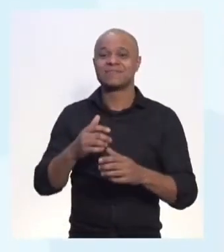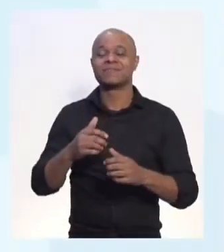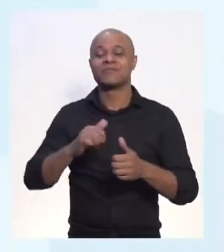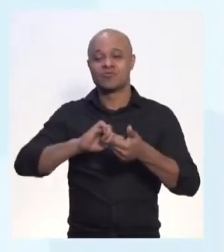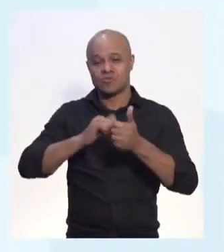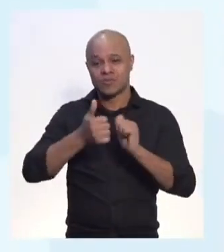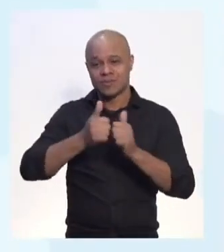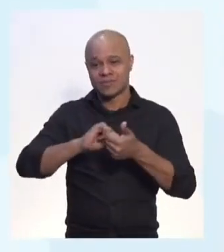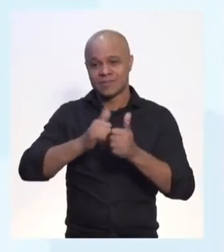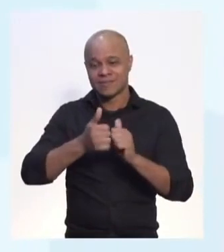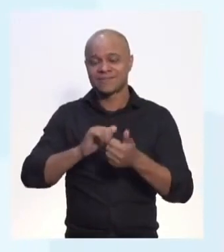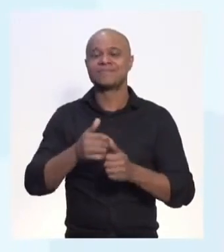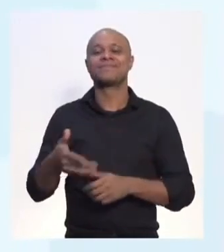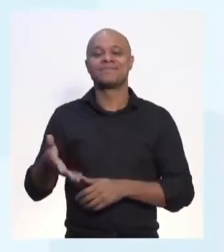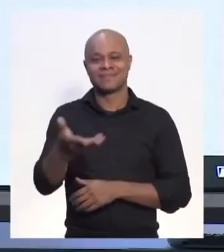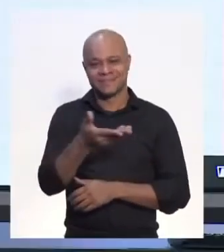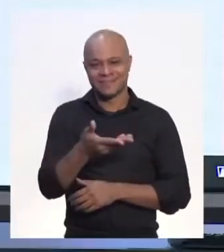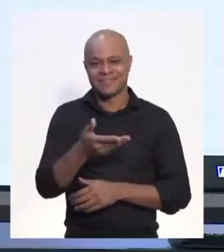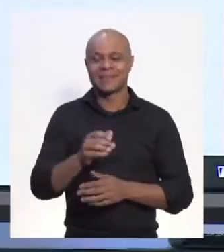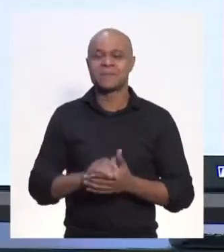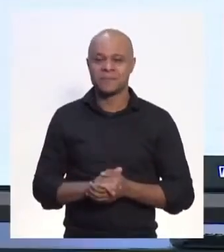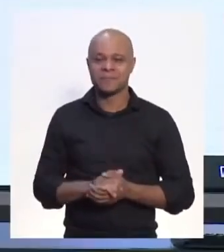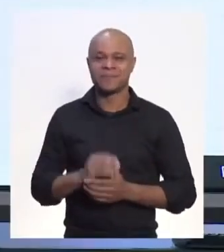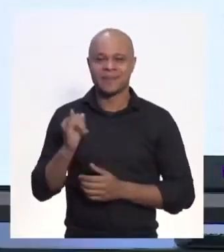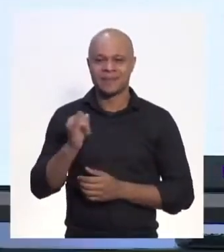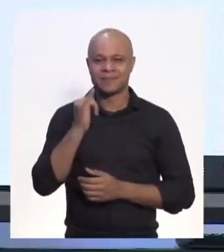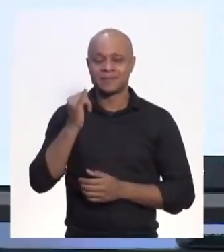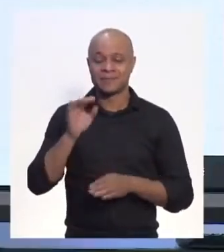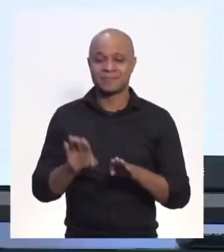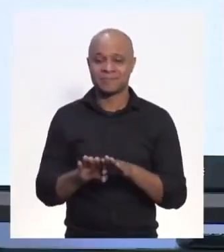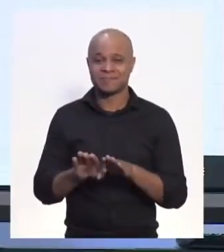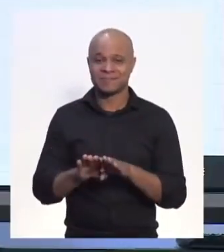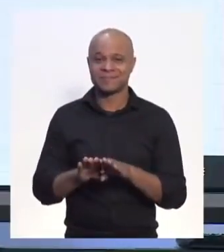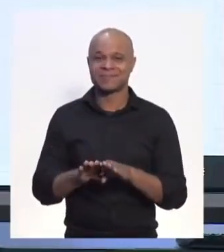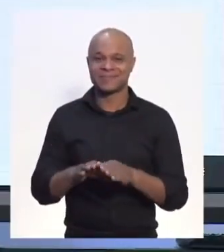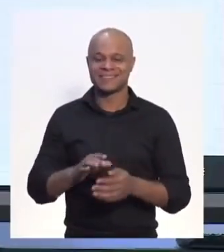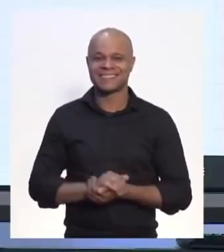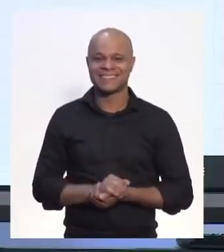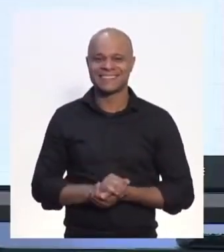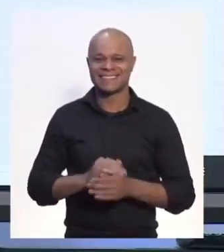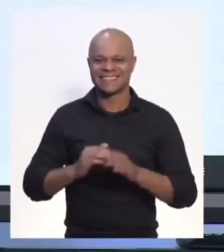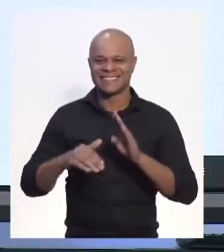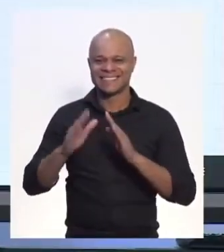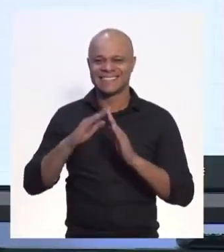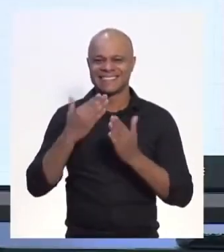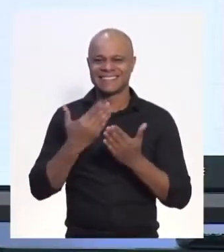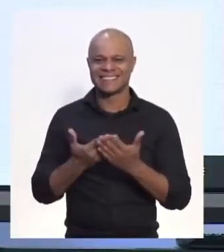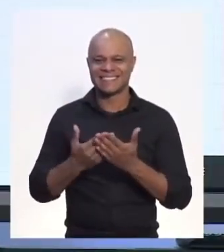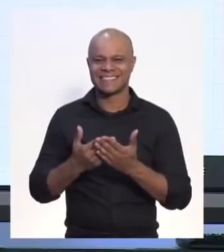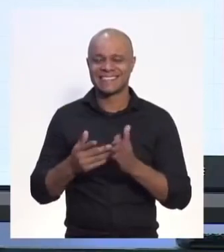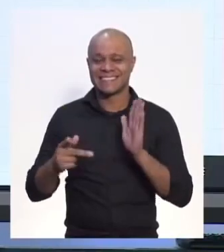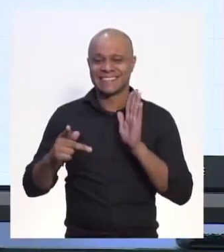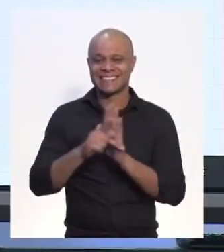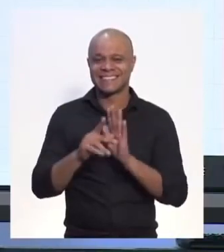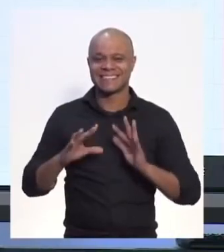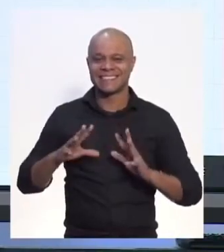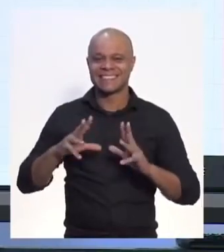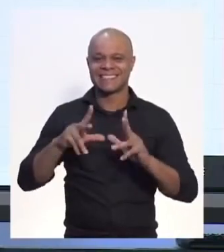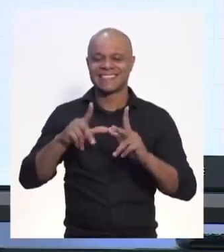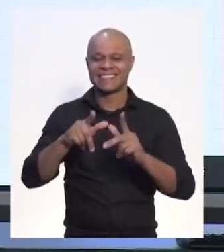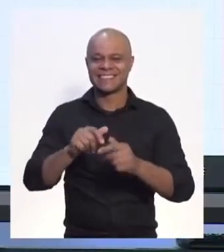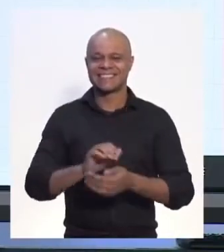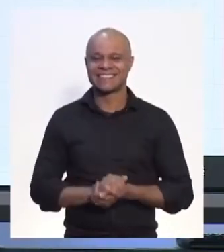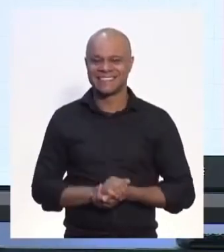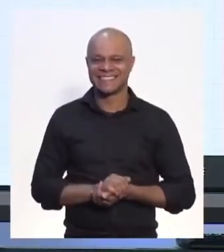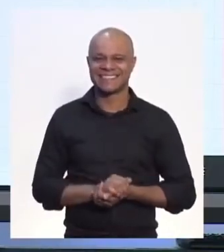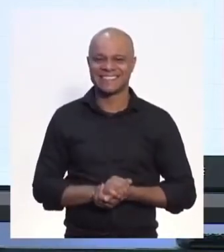espera que tenha qualidade, e você sempre deve cobrar isso da gente. A escola é de todos e a escola tem que ter qualidade. Obrigado,